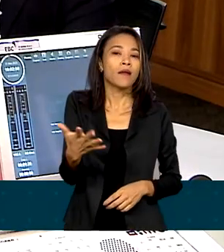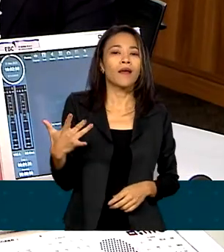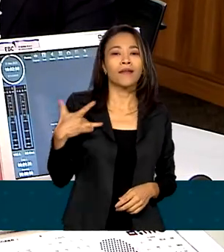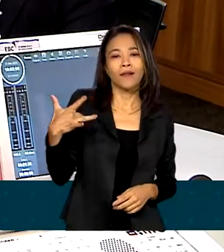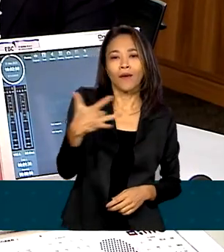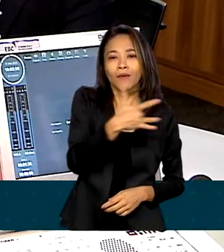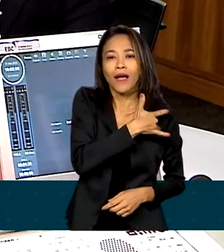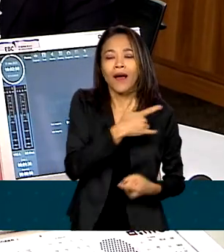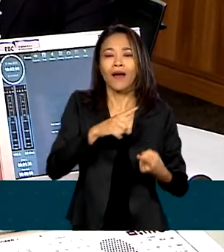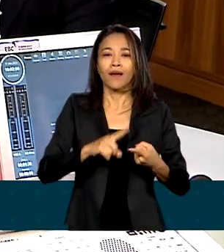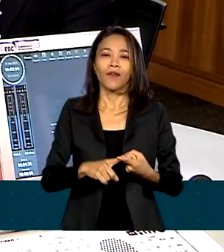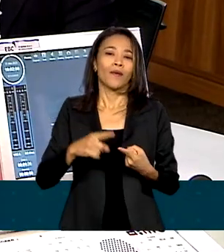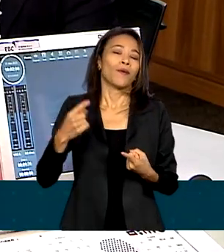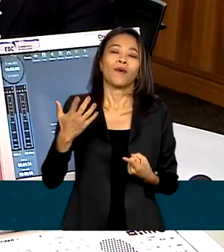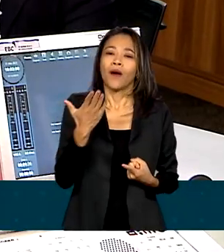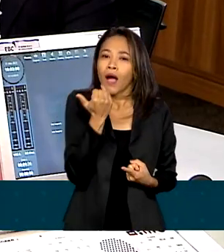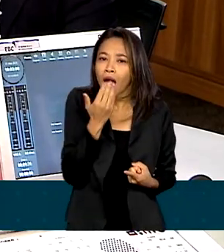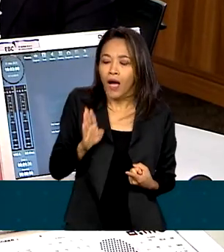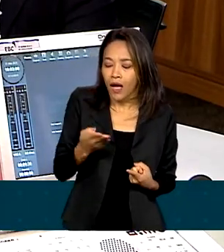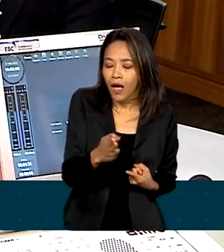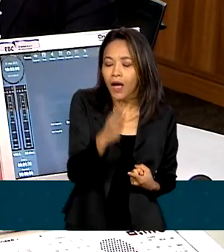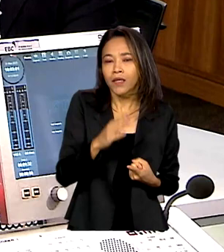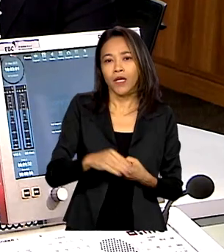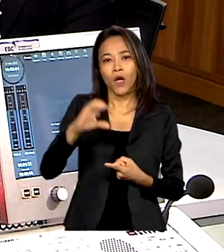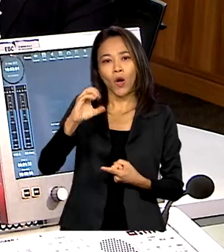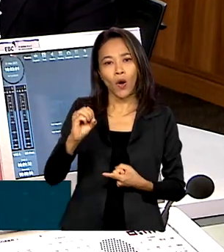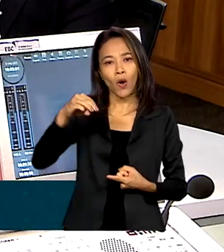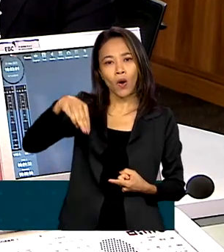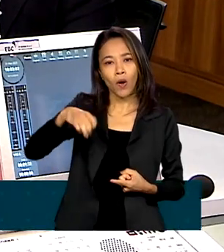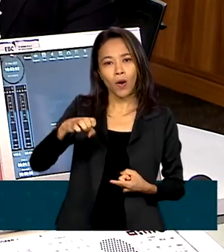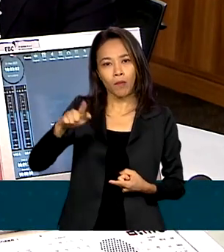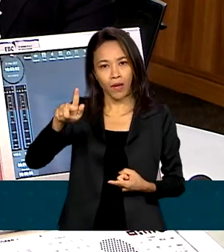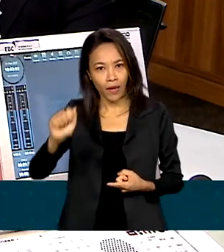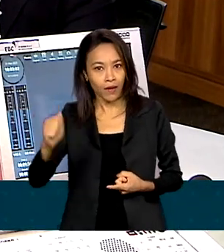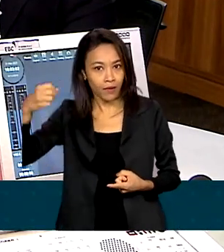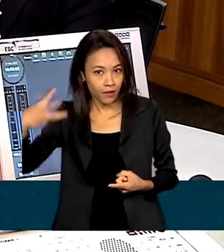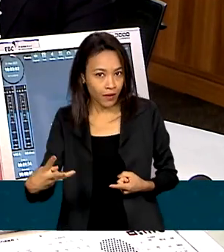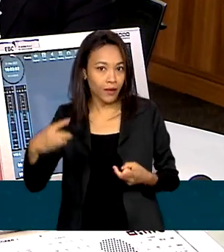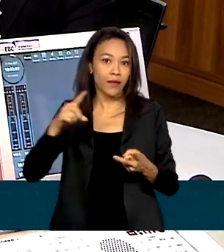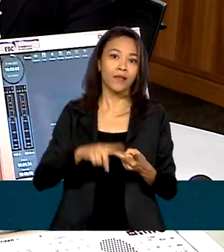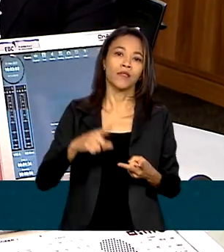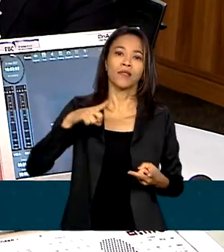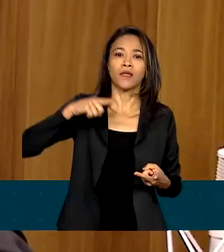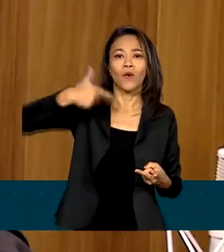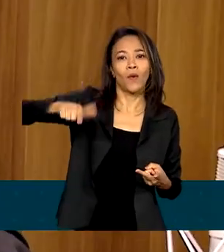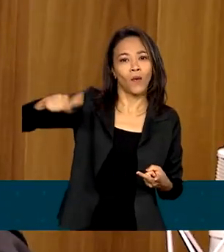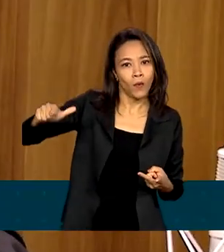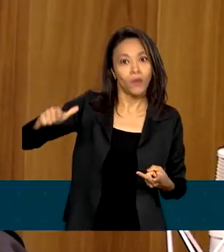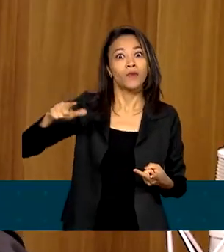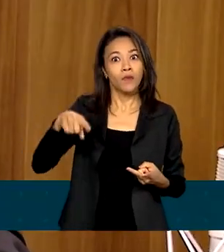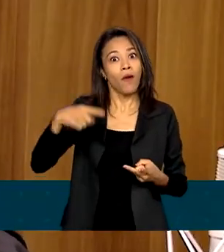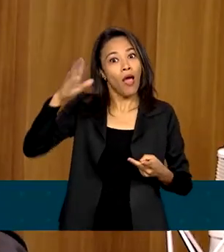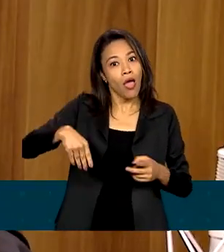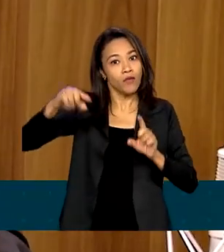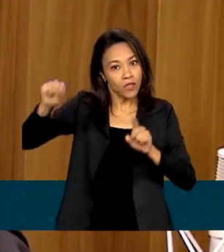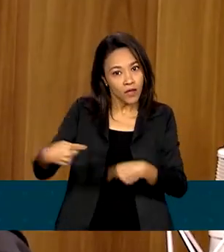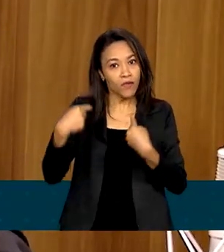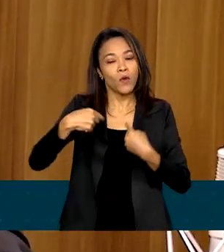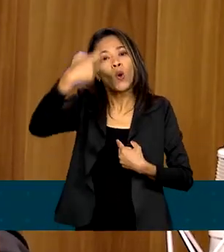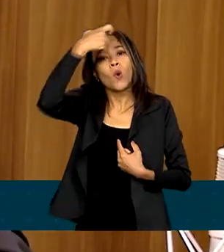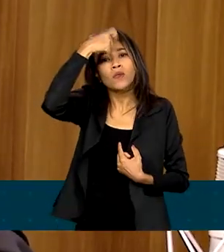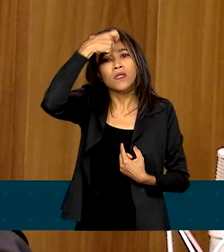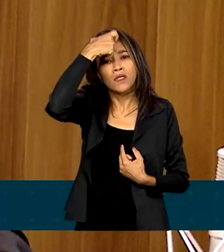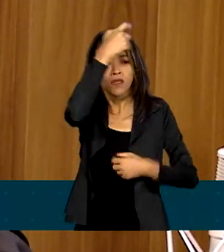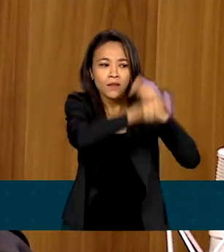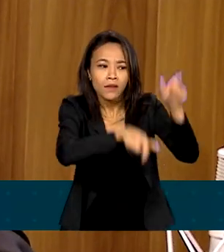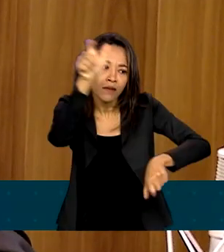com vitaminas, que é um alimento assim, muito recomendado, e acho que esse é o nosso desafio. O desafio de conscientizar e de